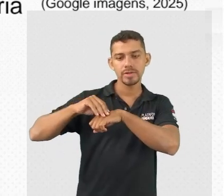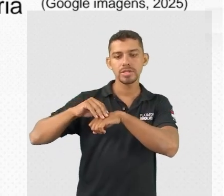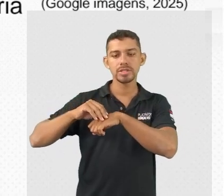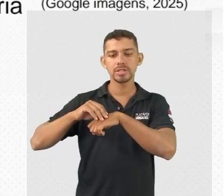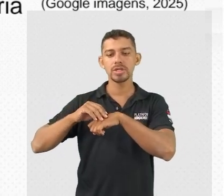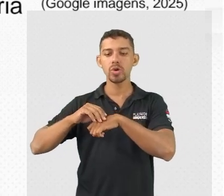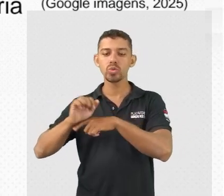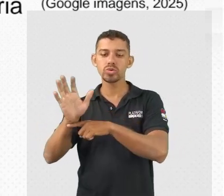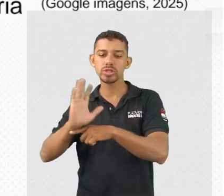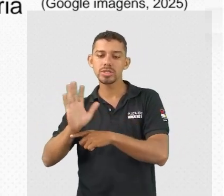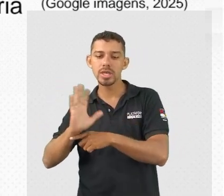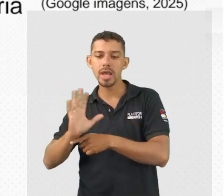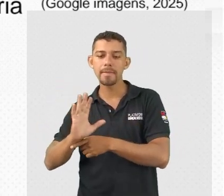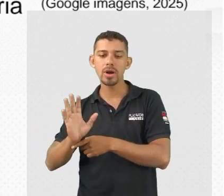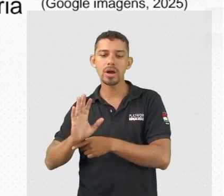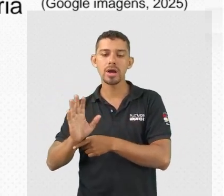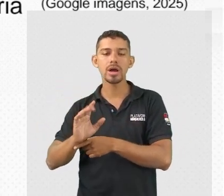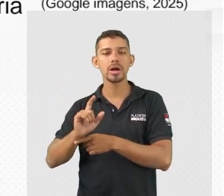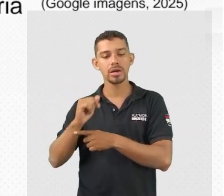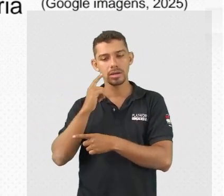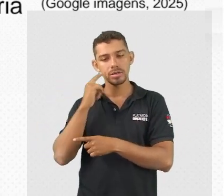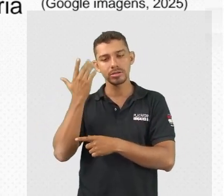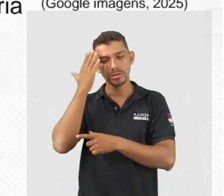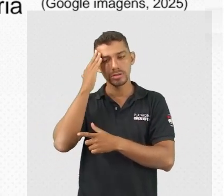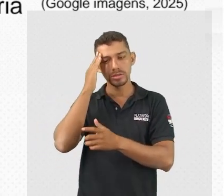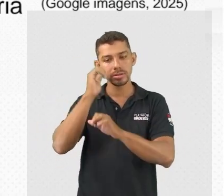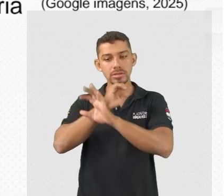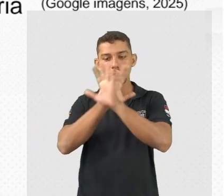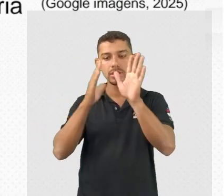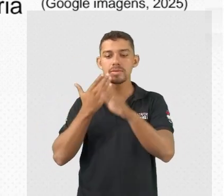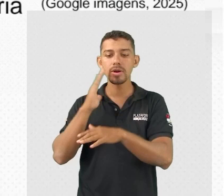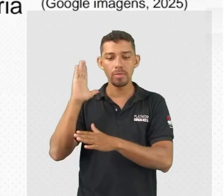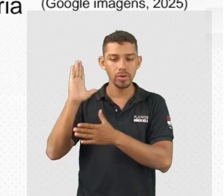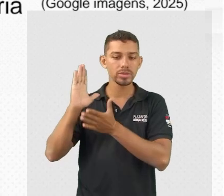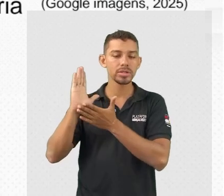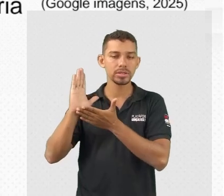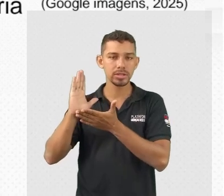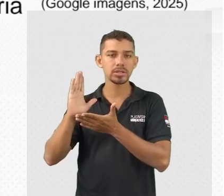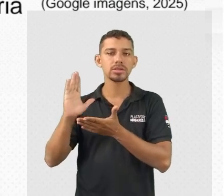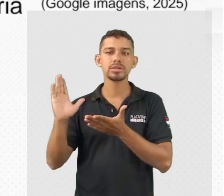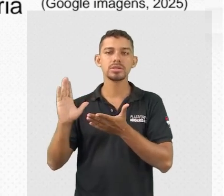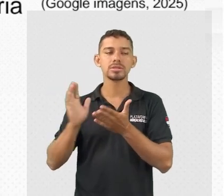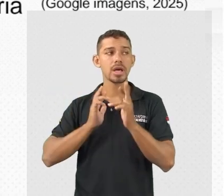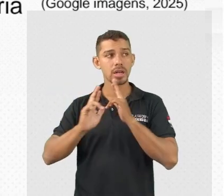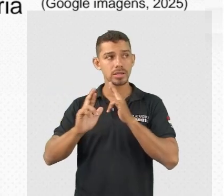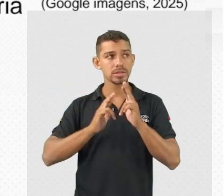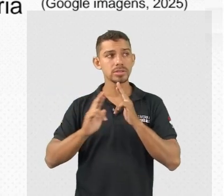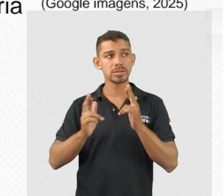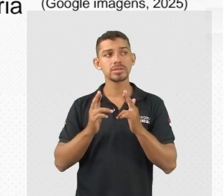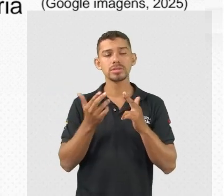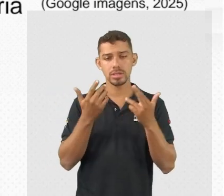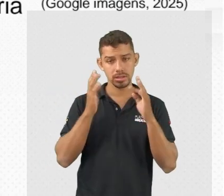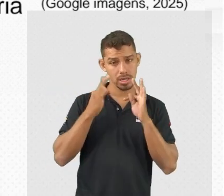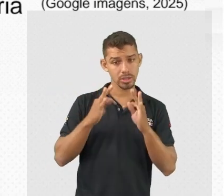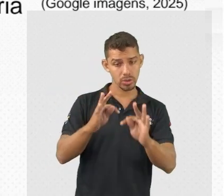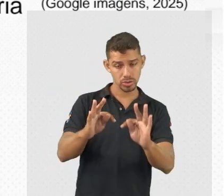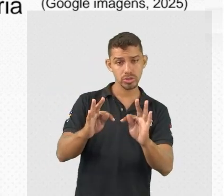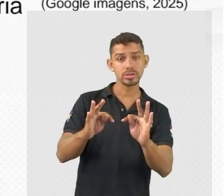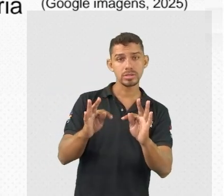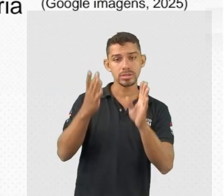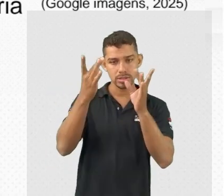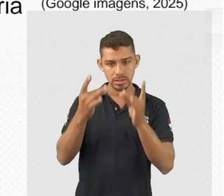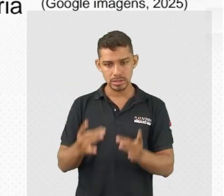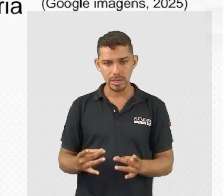no cinema, que são entendidas como propostas artísticas, relacionadas a meios tecnológicos